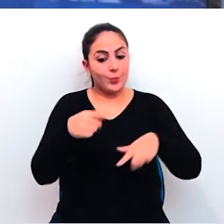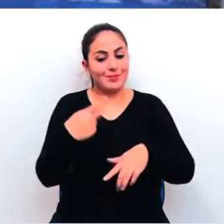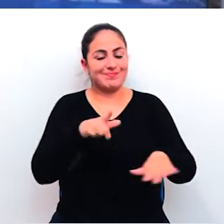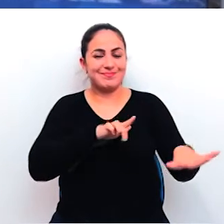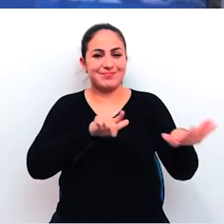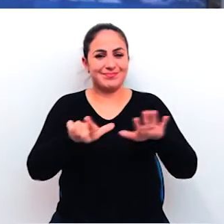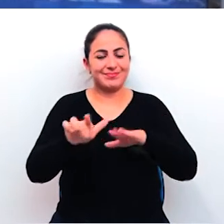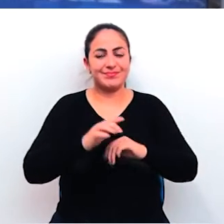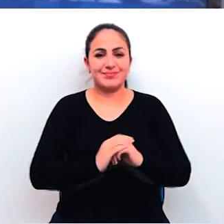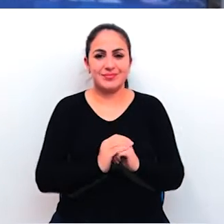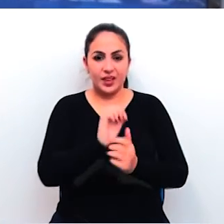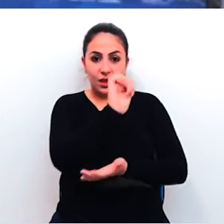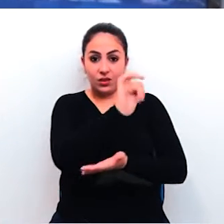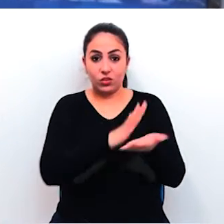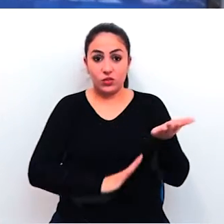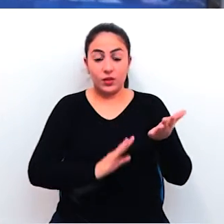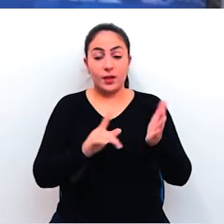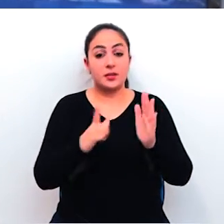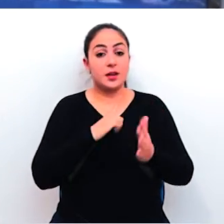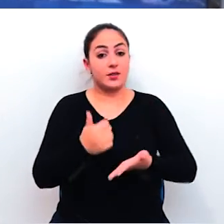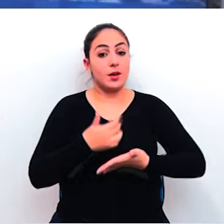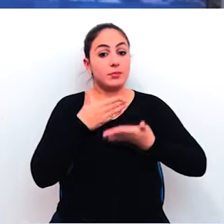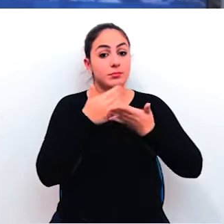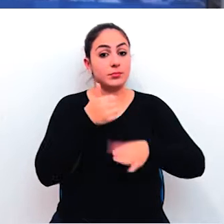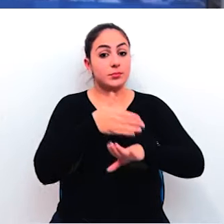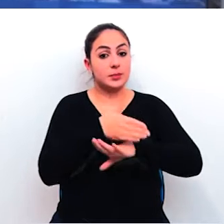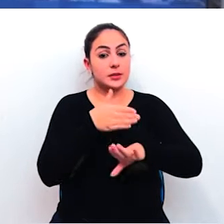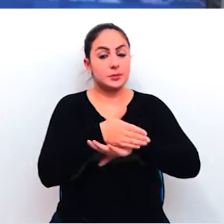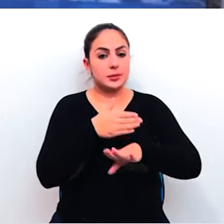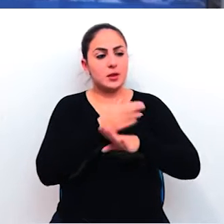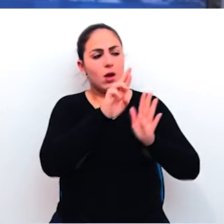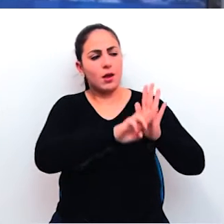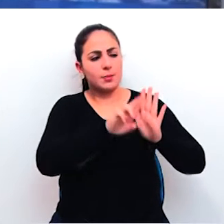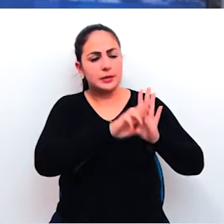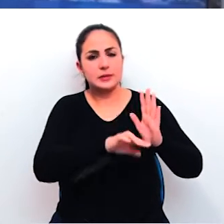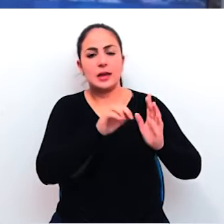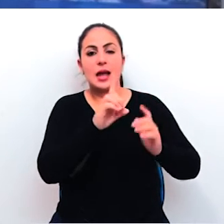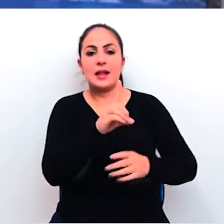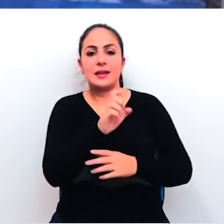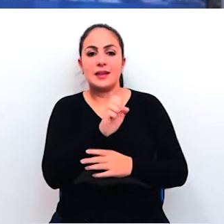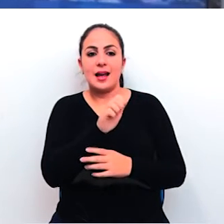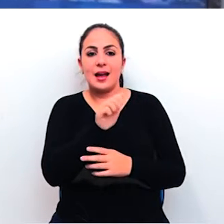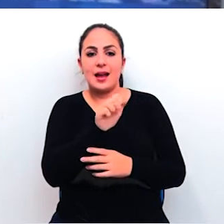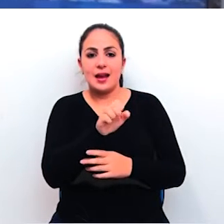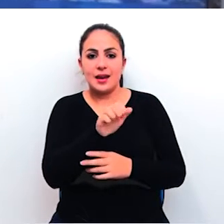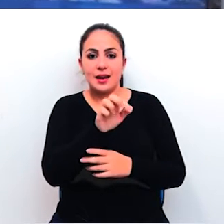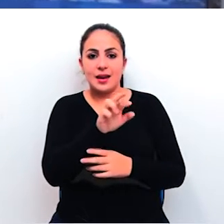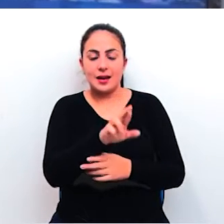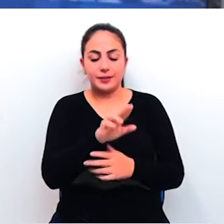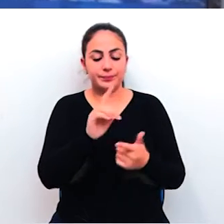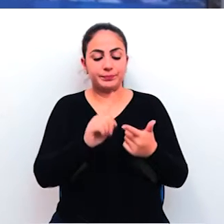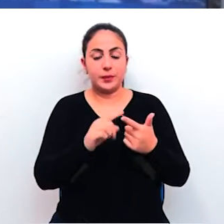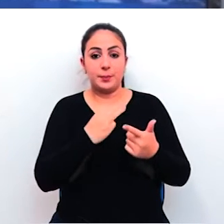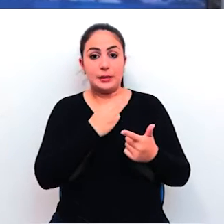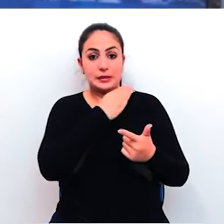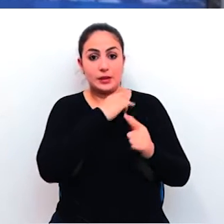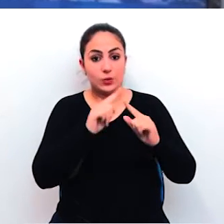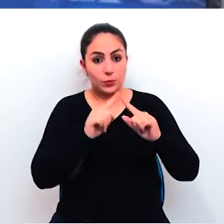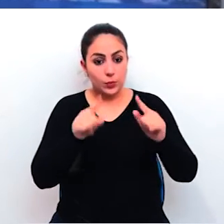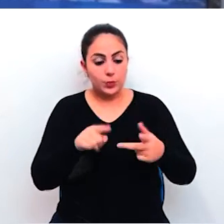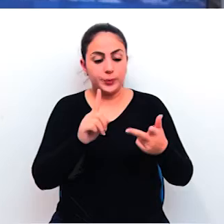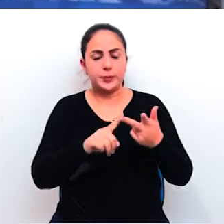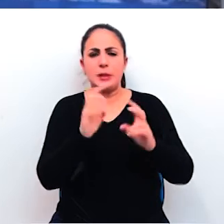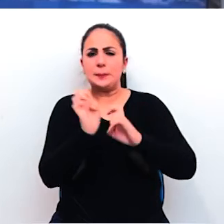nesta semana a atividade contou com a participação de representantes do daer ministério público